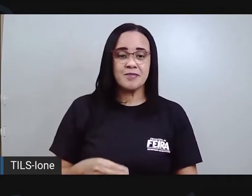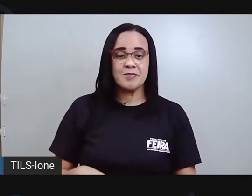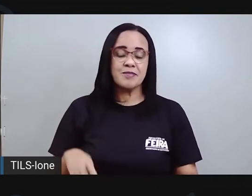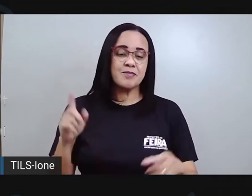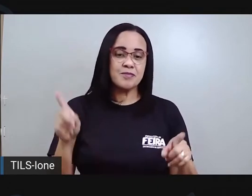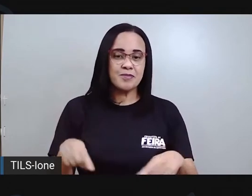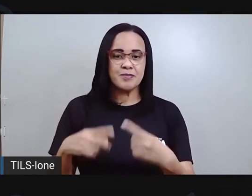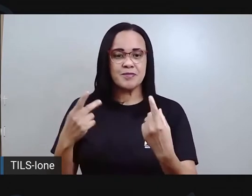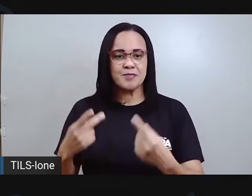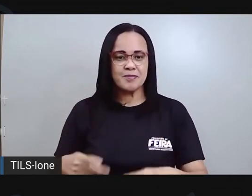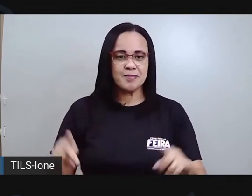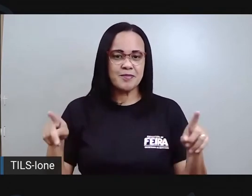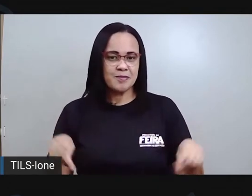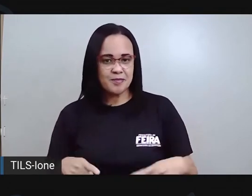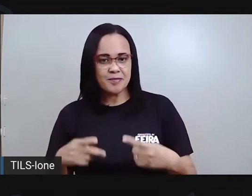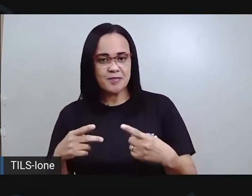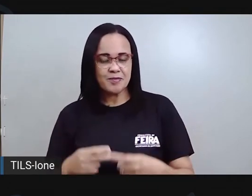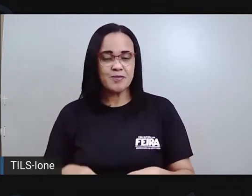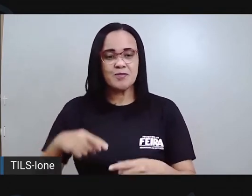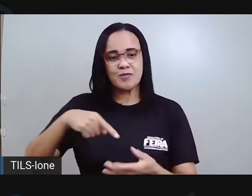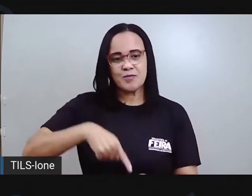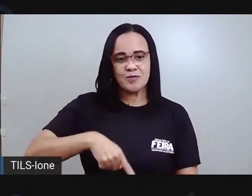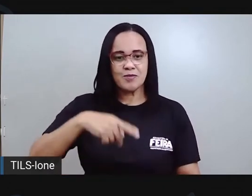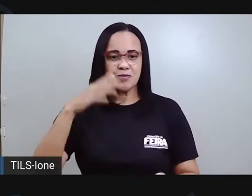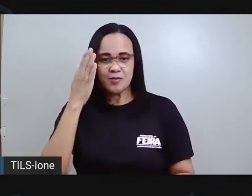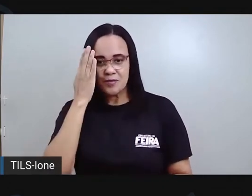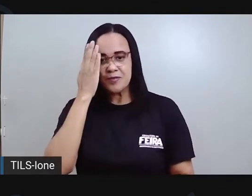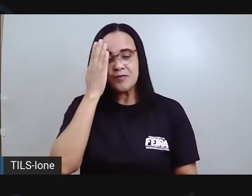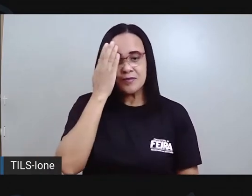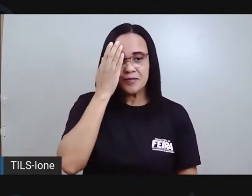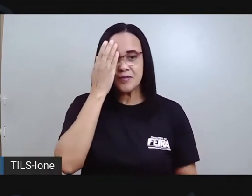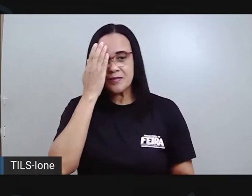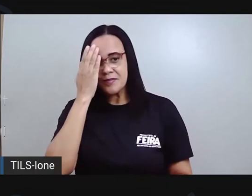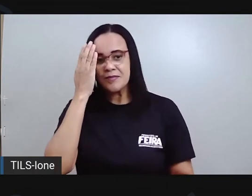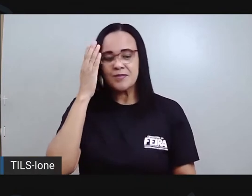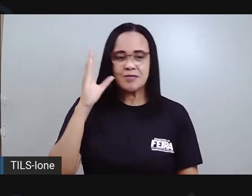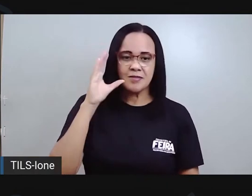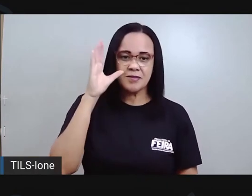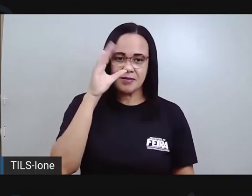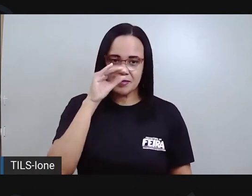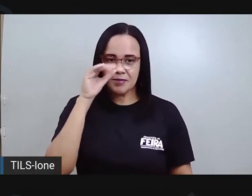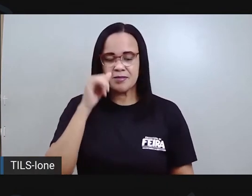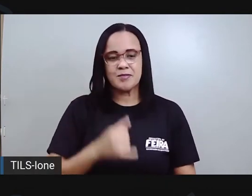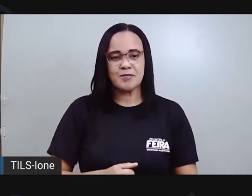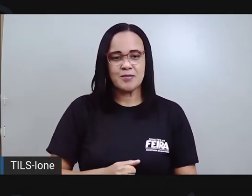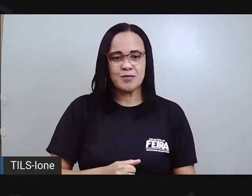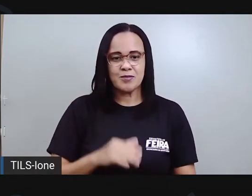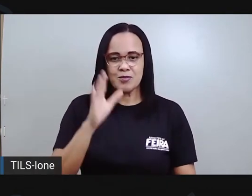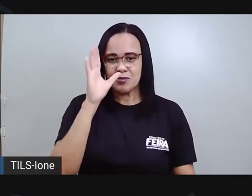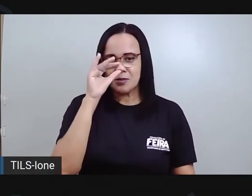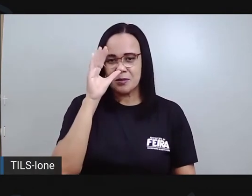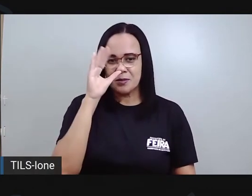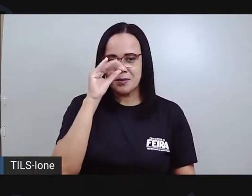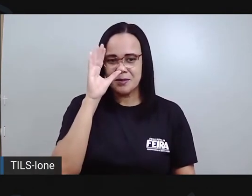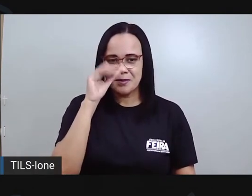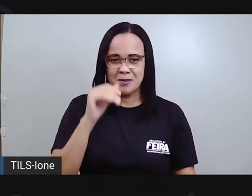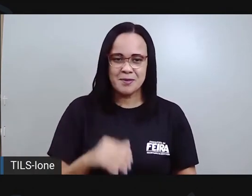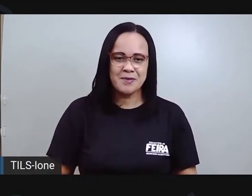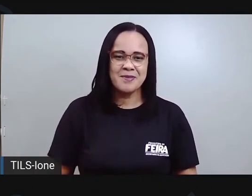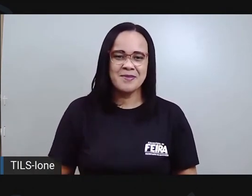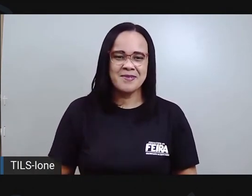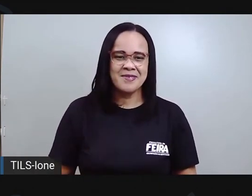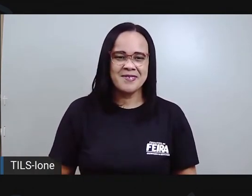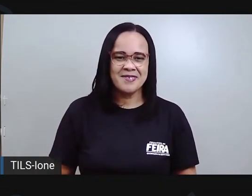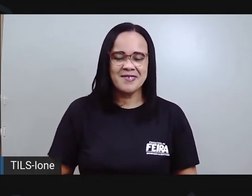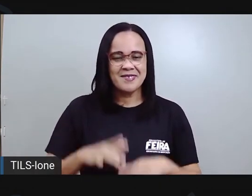poti, perna de pau, olho de vidro e nariz de pica-pau.